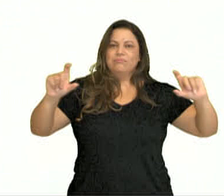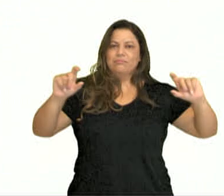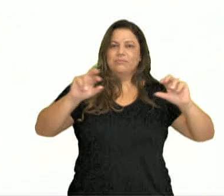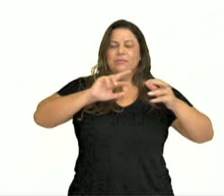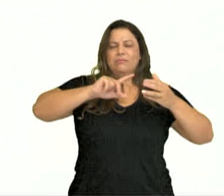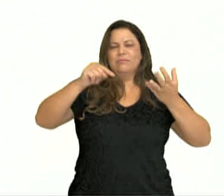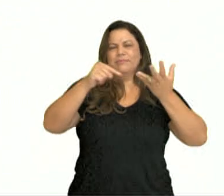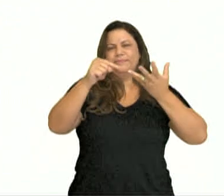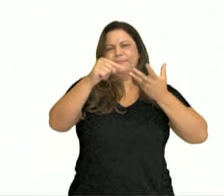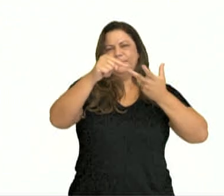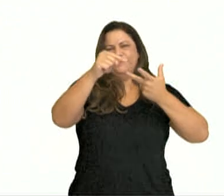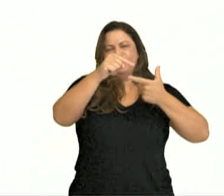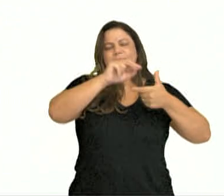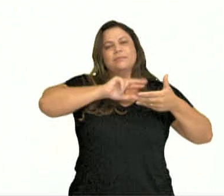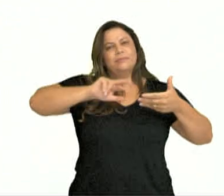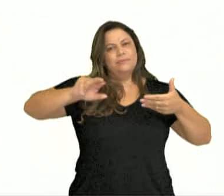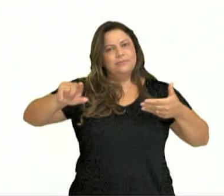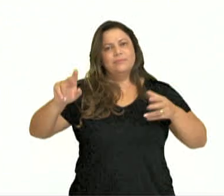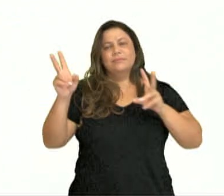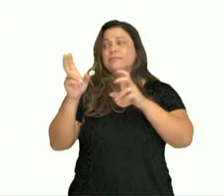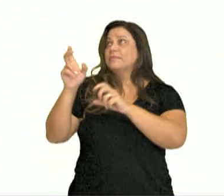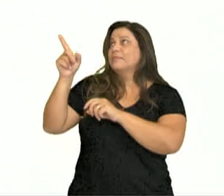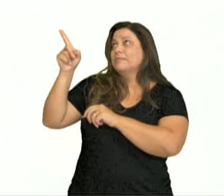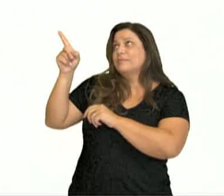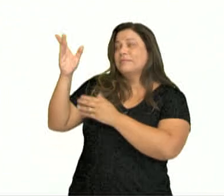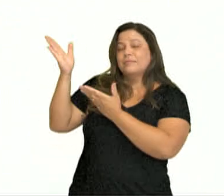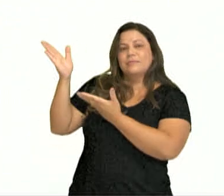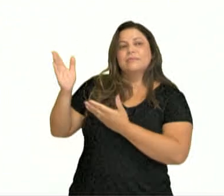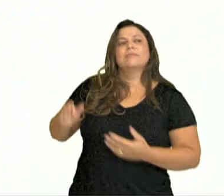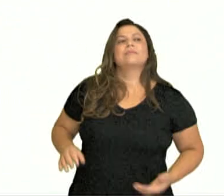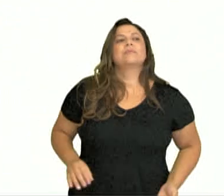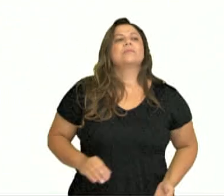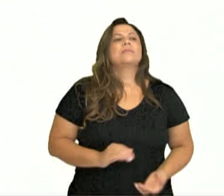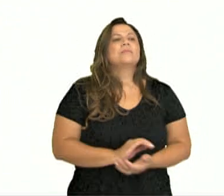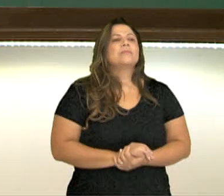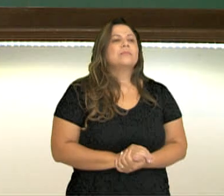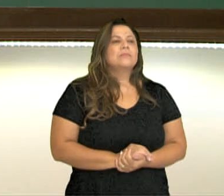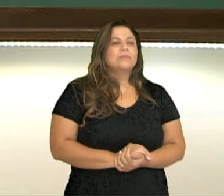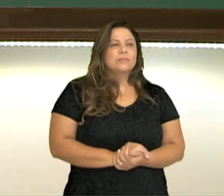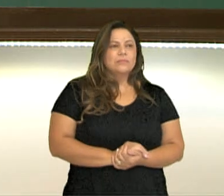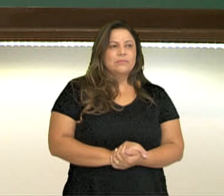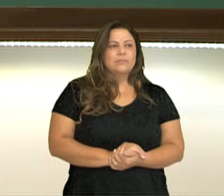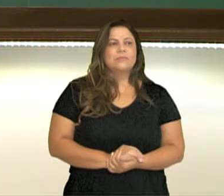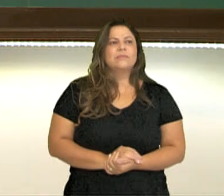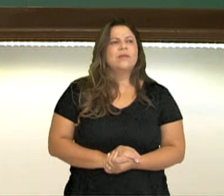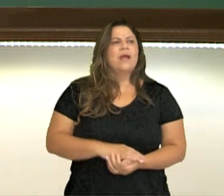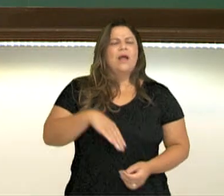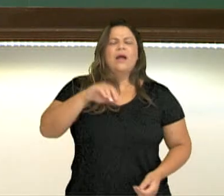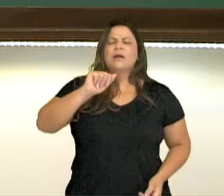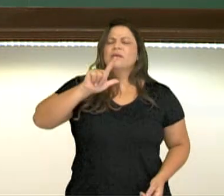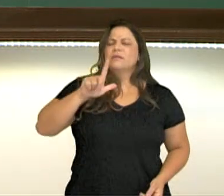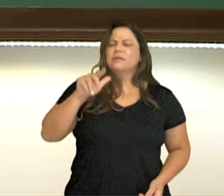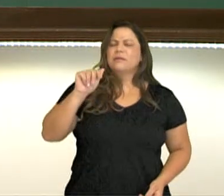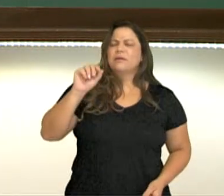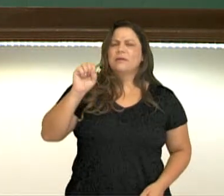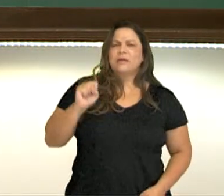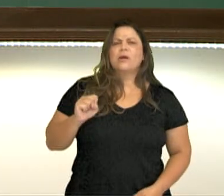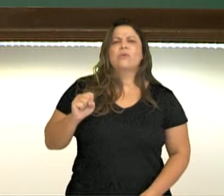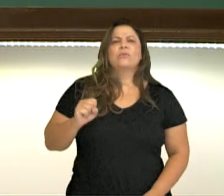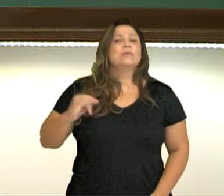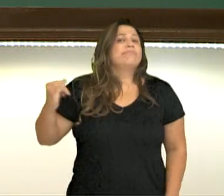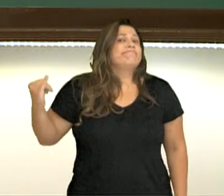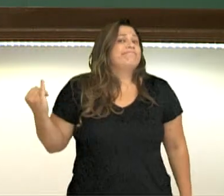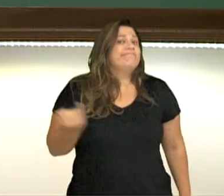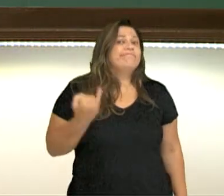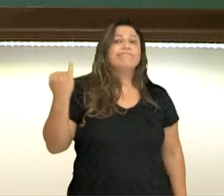as feófitas, algas pardas e as rodófitas, as algas vermelhas. As algas elas são extremamente importantes para o planeta porque